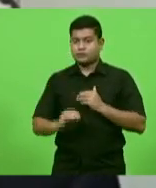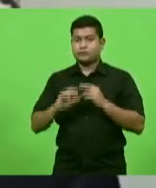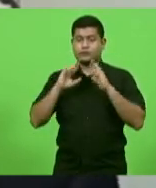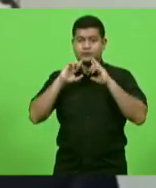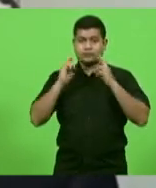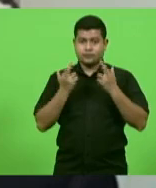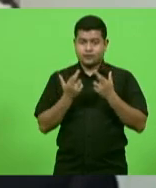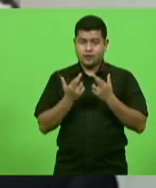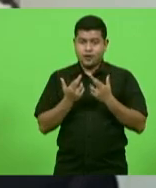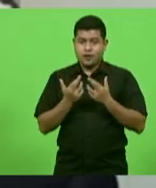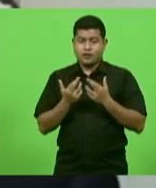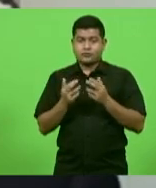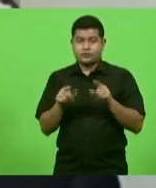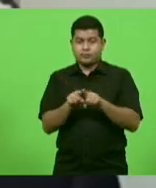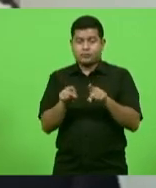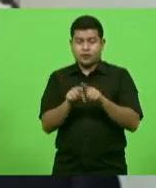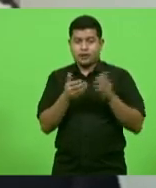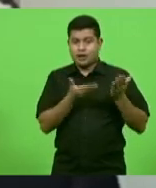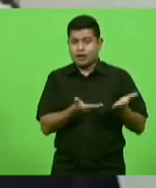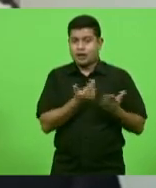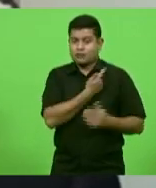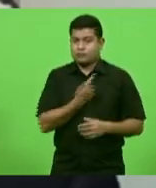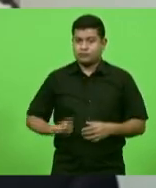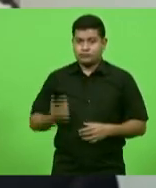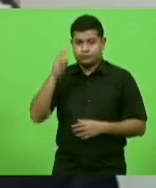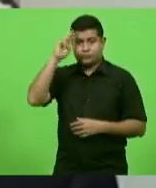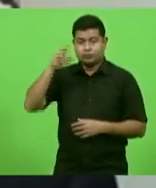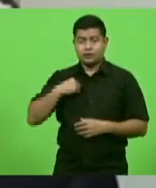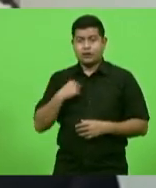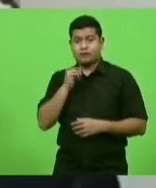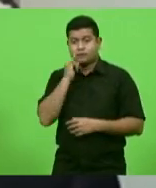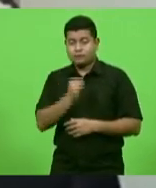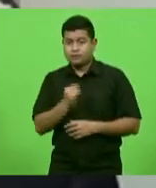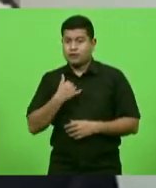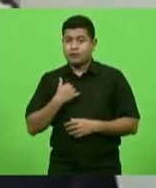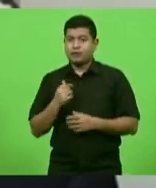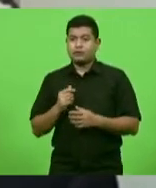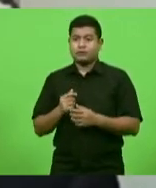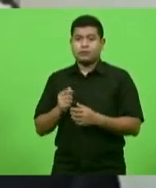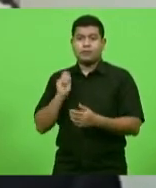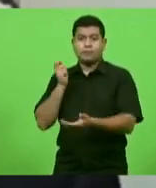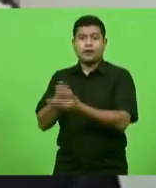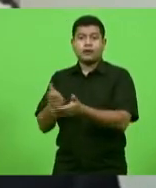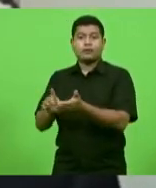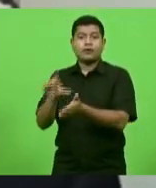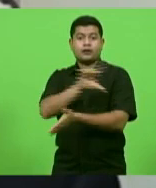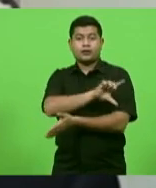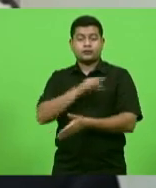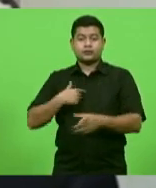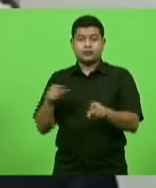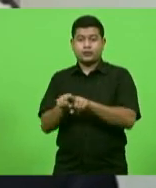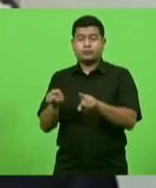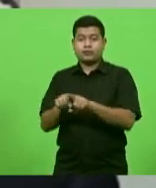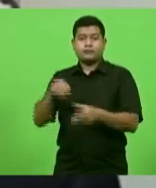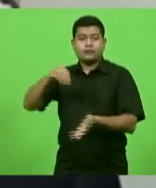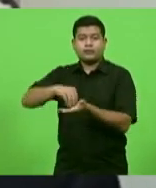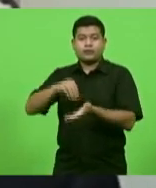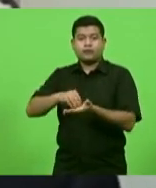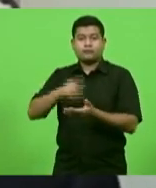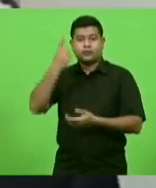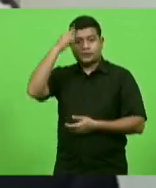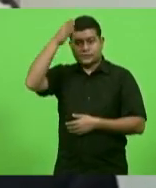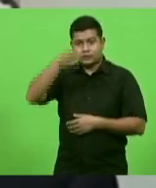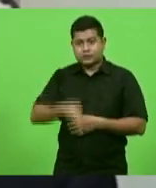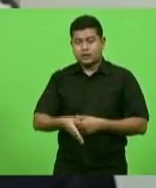foi informado pelo primeiro a existência do pagamento antecipado a empresa contratada EA indefinição na entrega